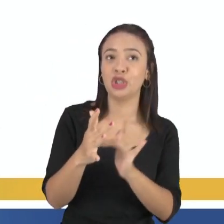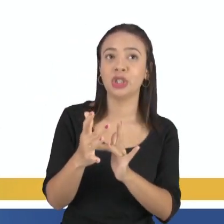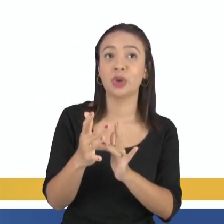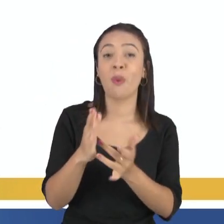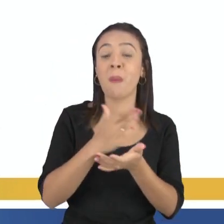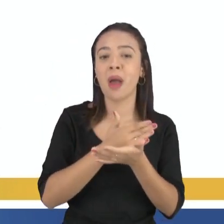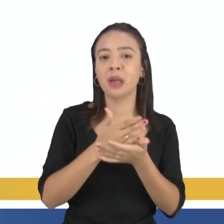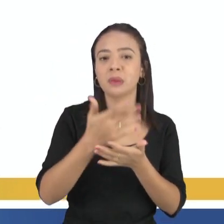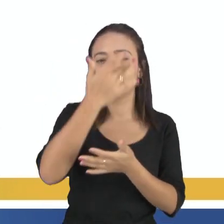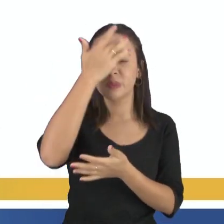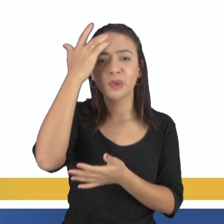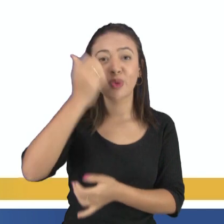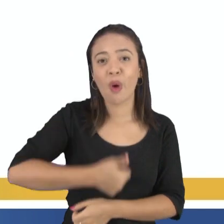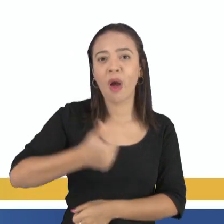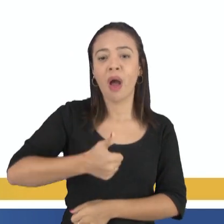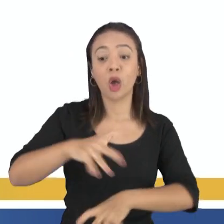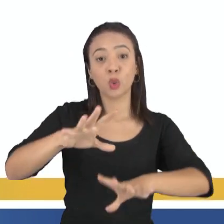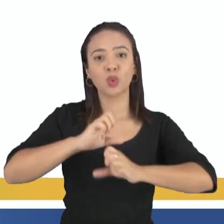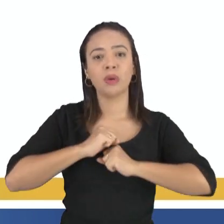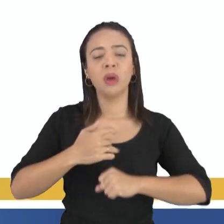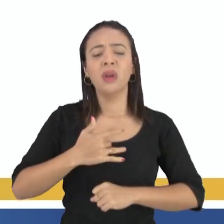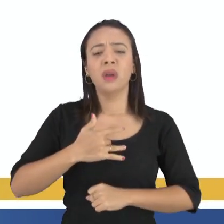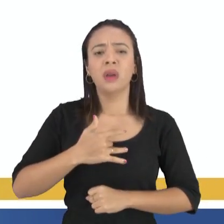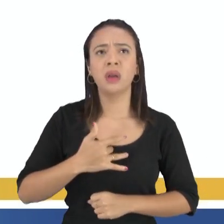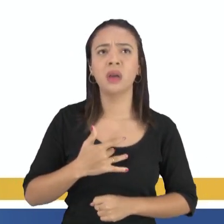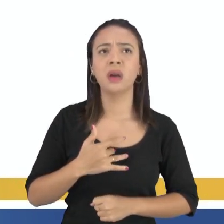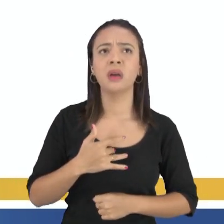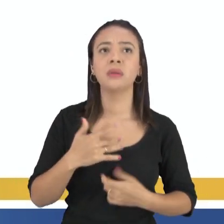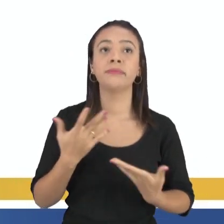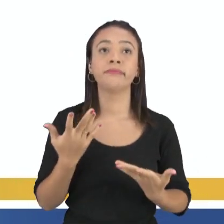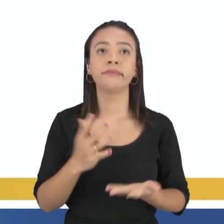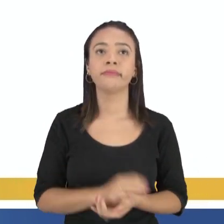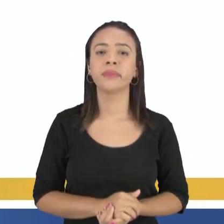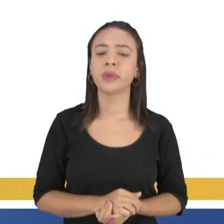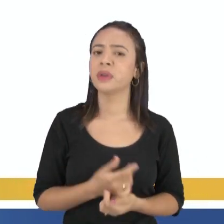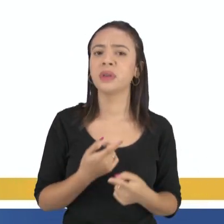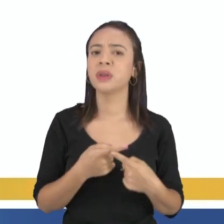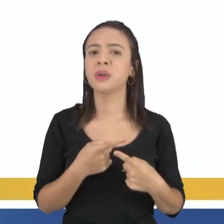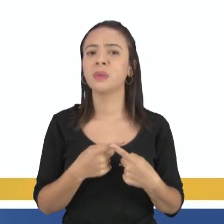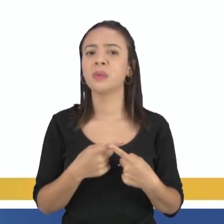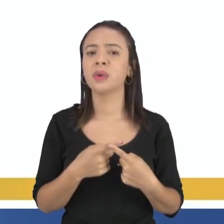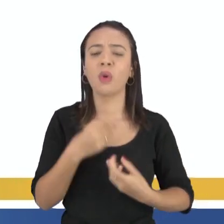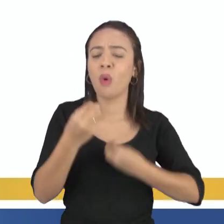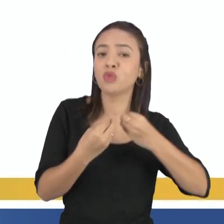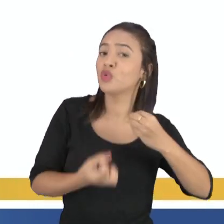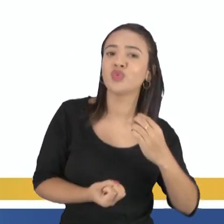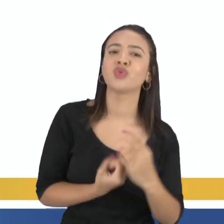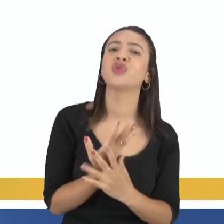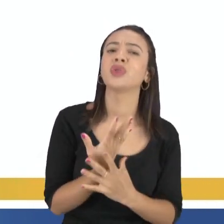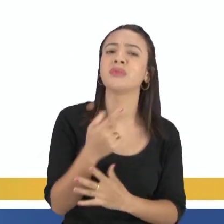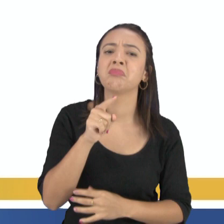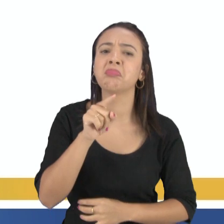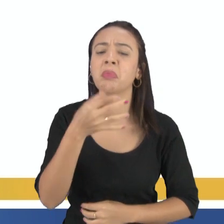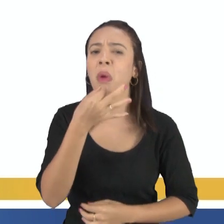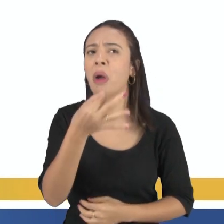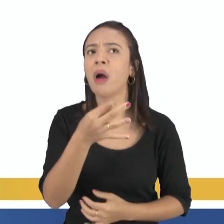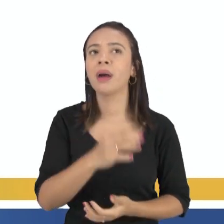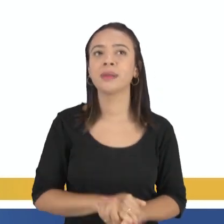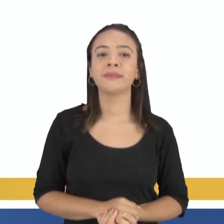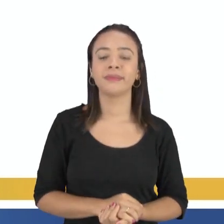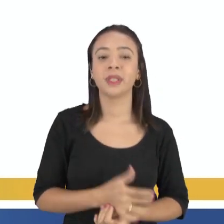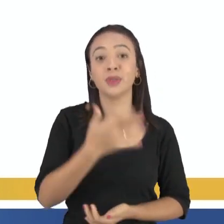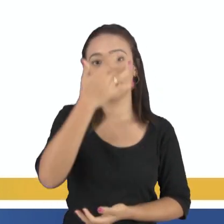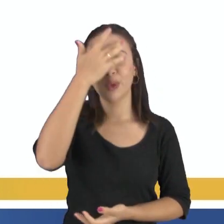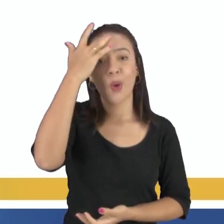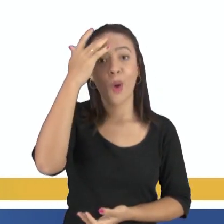da tuberculose. Lógico, por quem? Quem vocês pensam que fez as primeiras descobertas? Lógico que foram